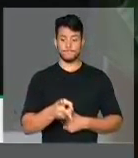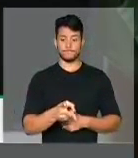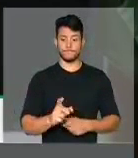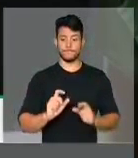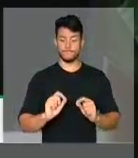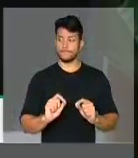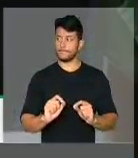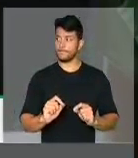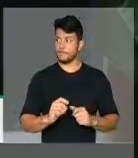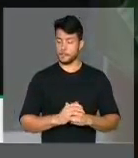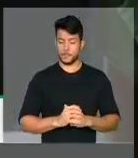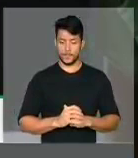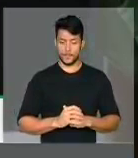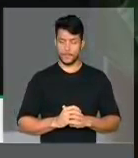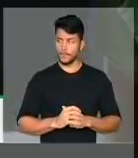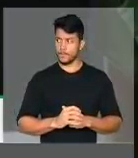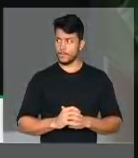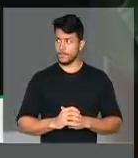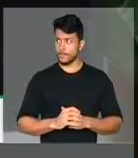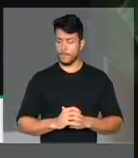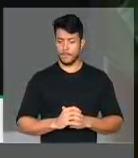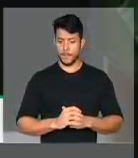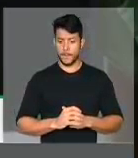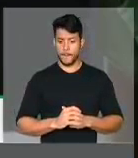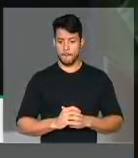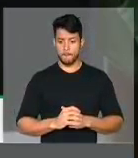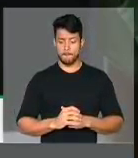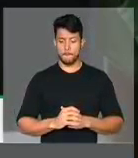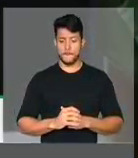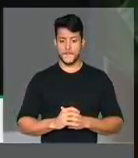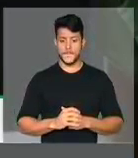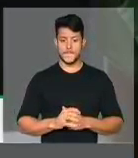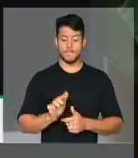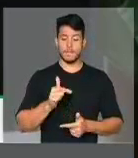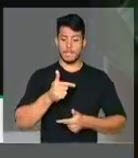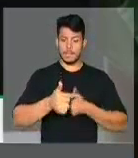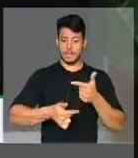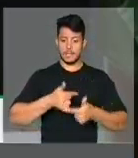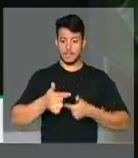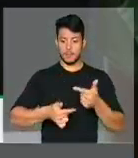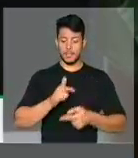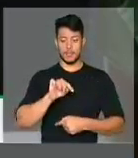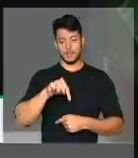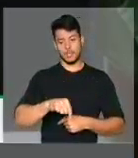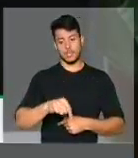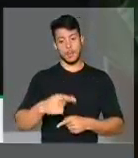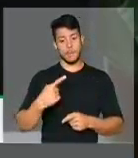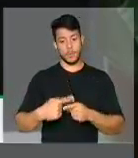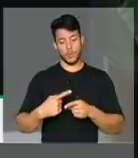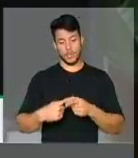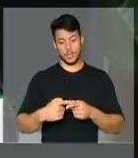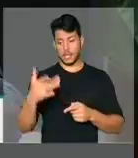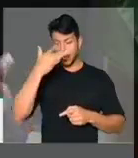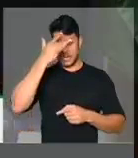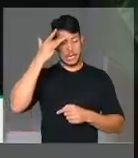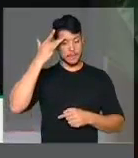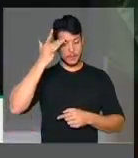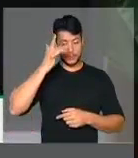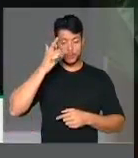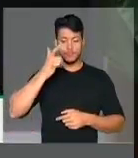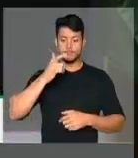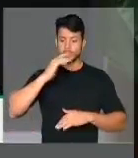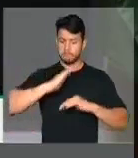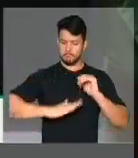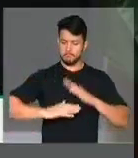continuar fazendo o que a gente sempre fez, porque o parlamentar, ele tem o